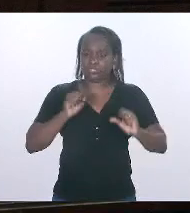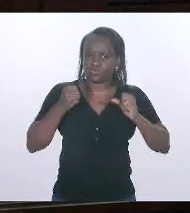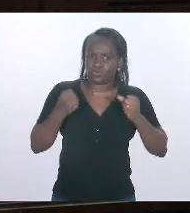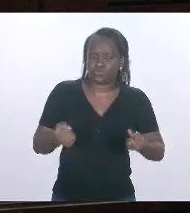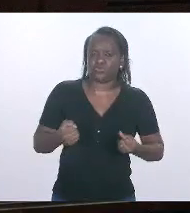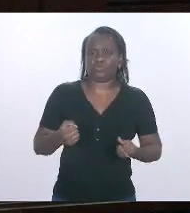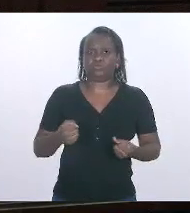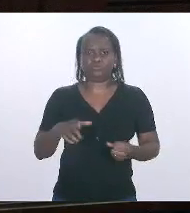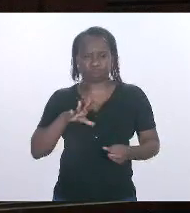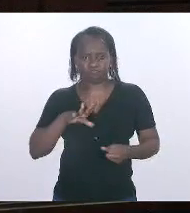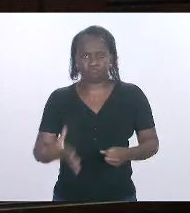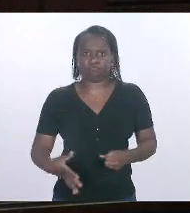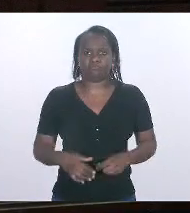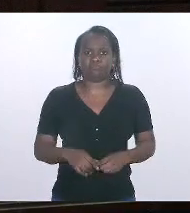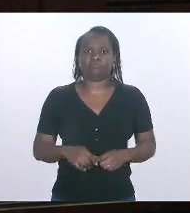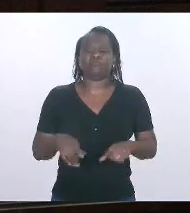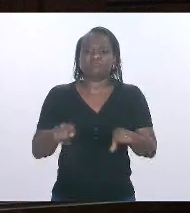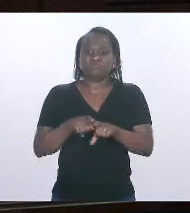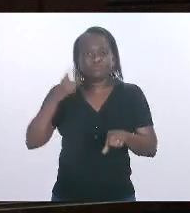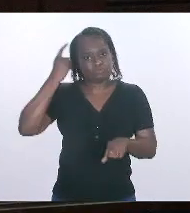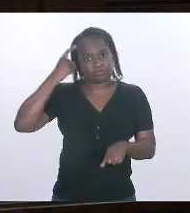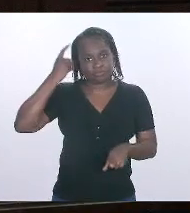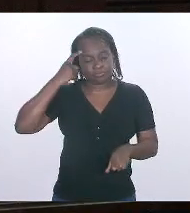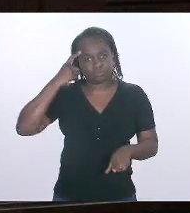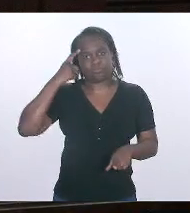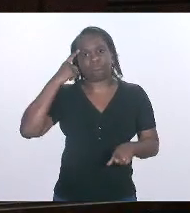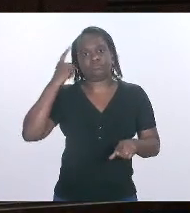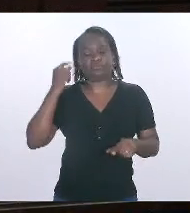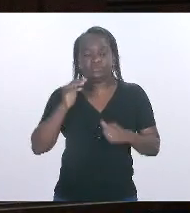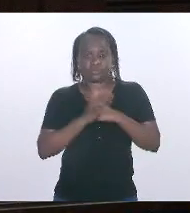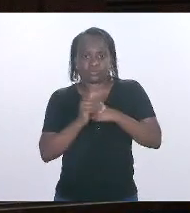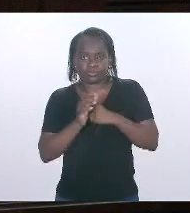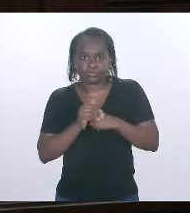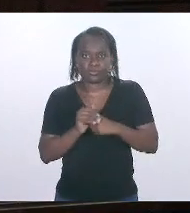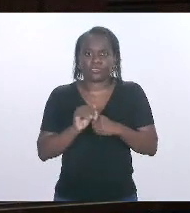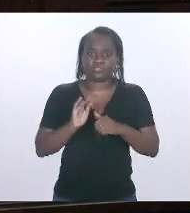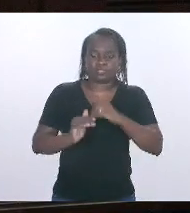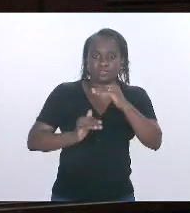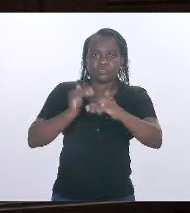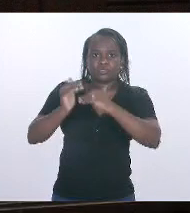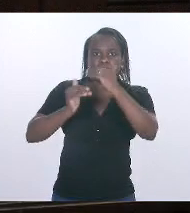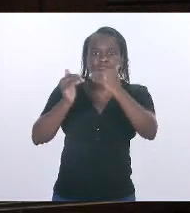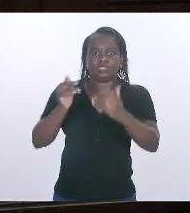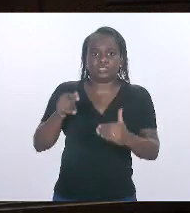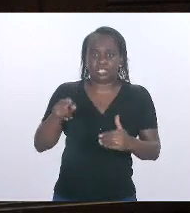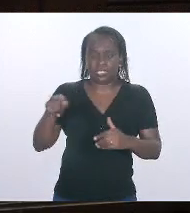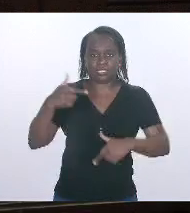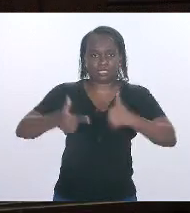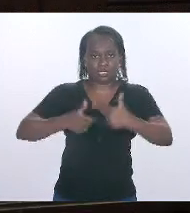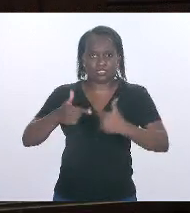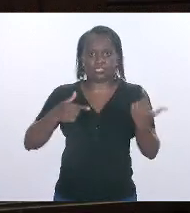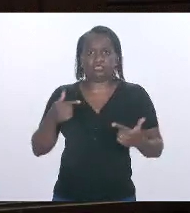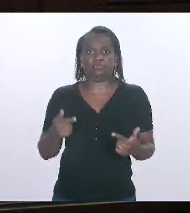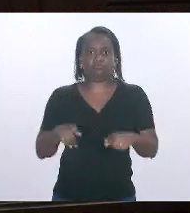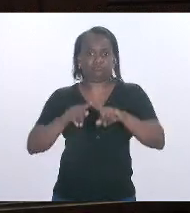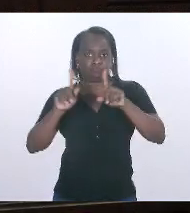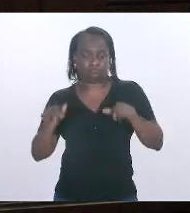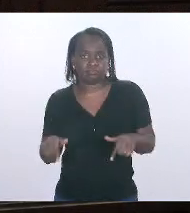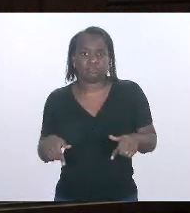guerreiras. É hora de pensar com mais carinho na progressão de suas carreiras,